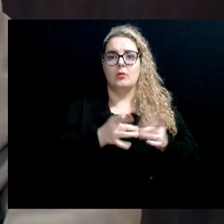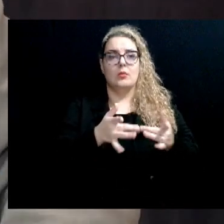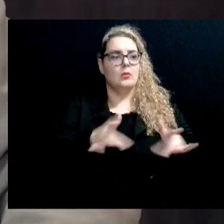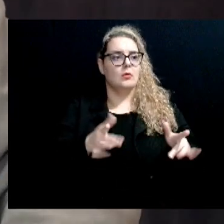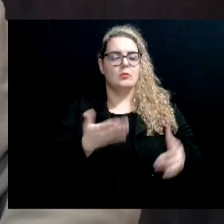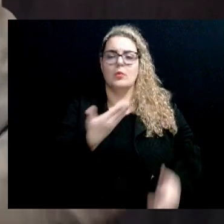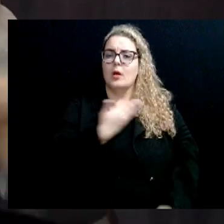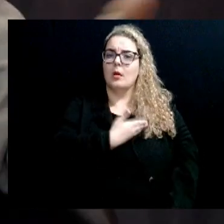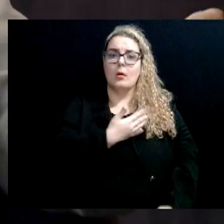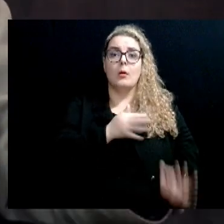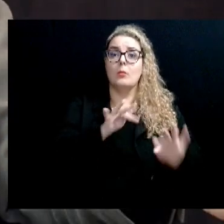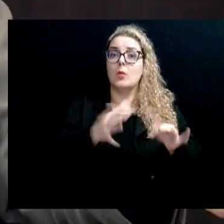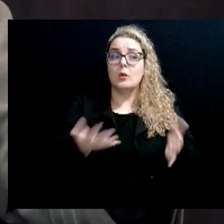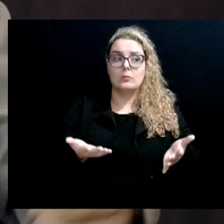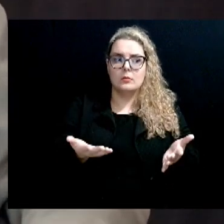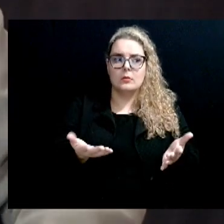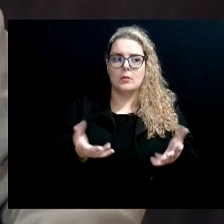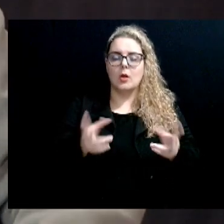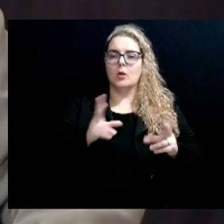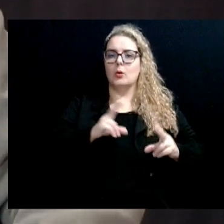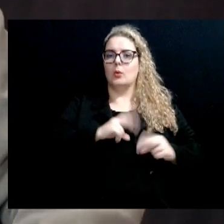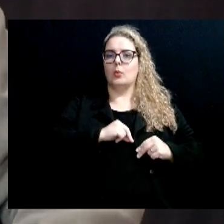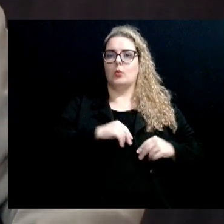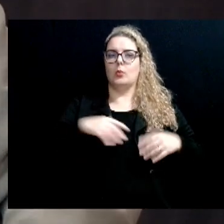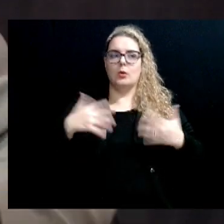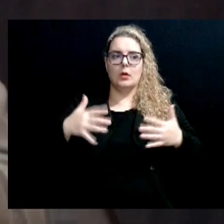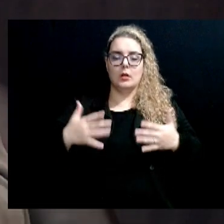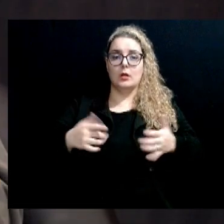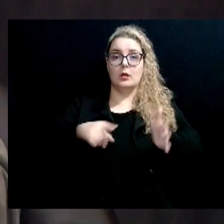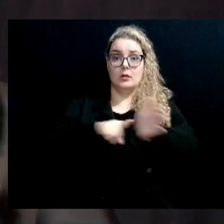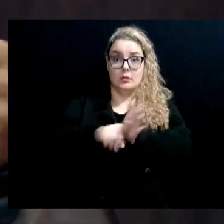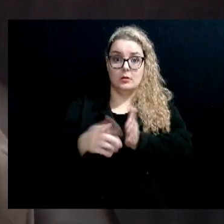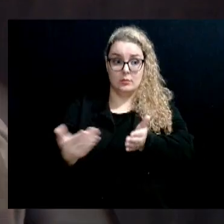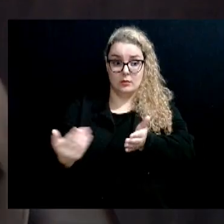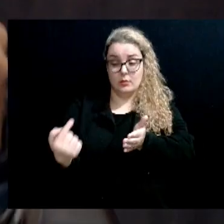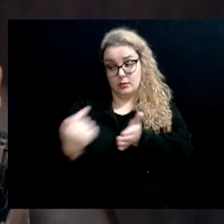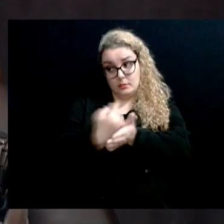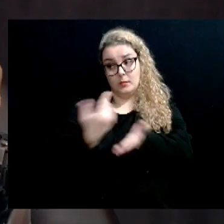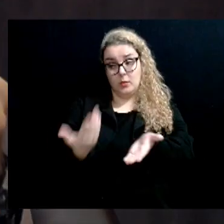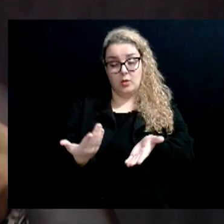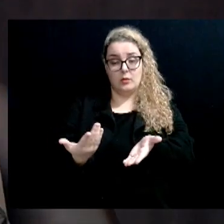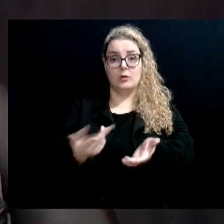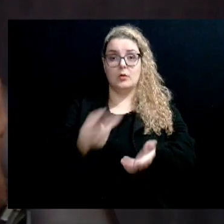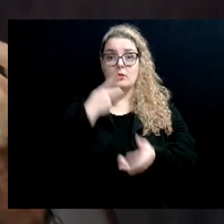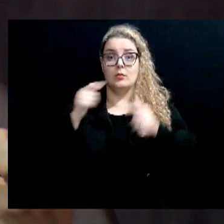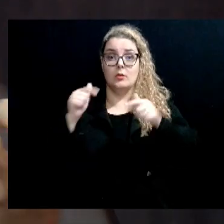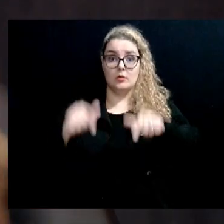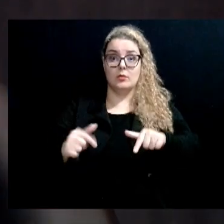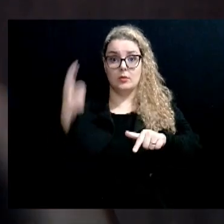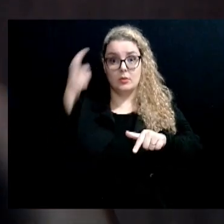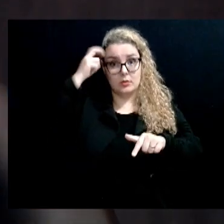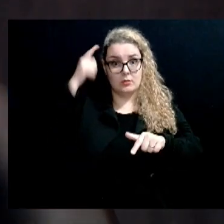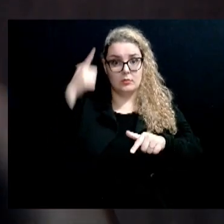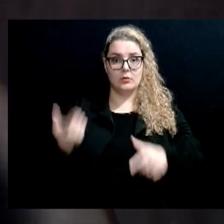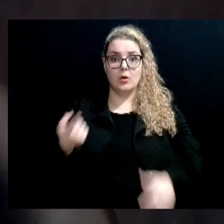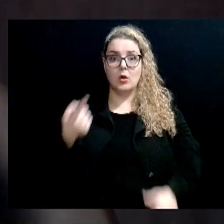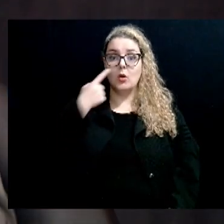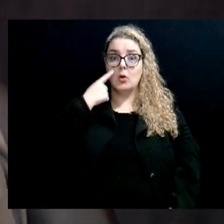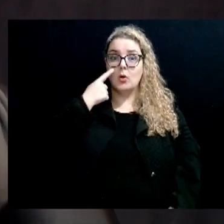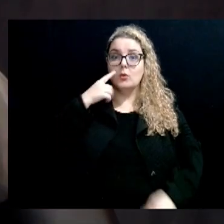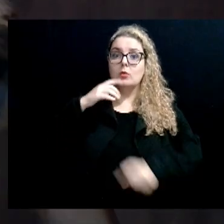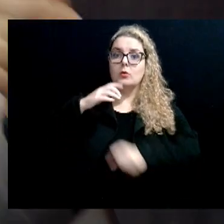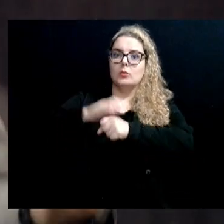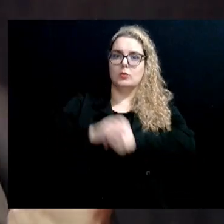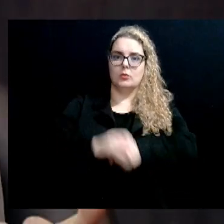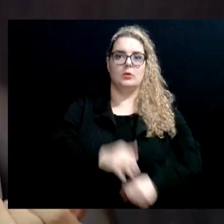mas assim, e trazendo essa pergunta que você trouxe, a gente fala muito do ambiente, da cultura. Olha o quanto de opressão essa mulher não sofreu por